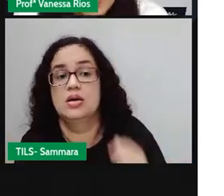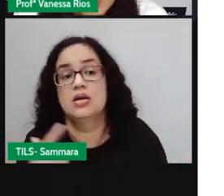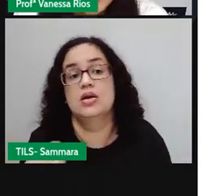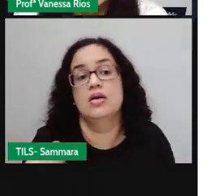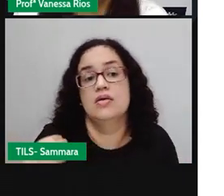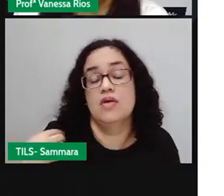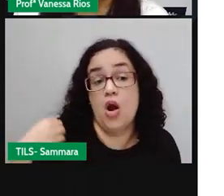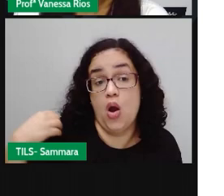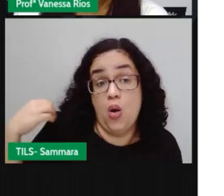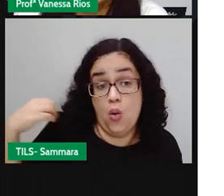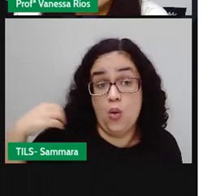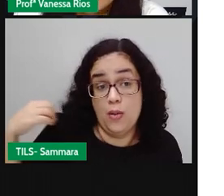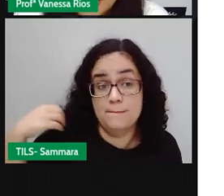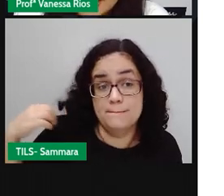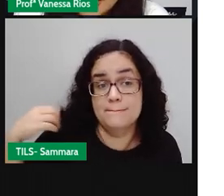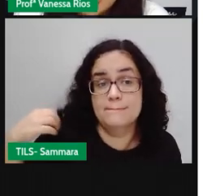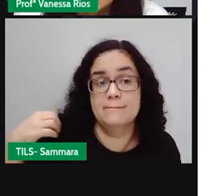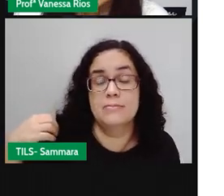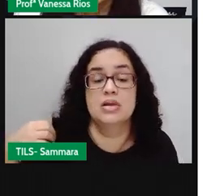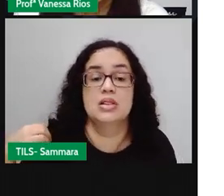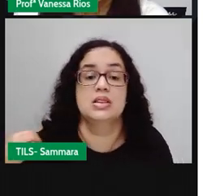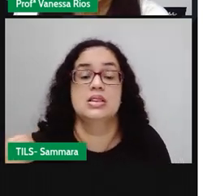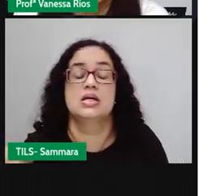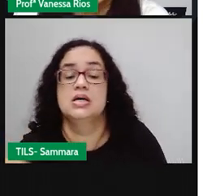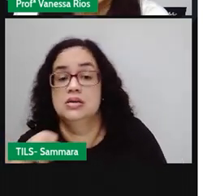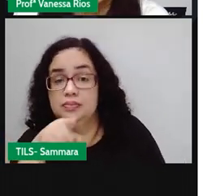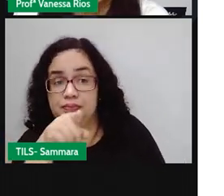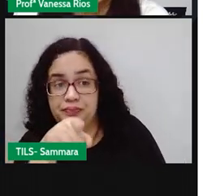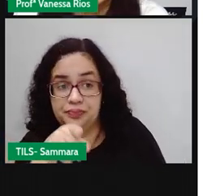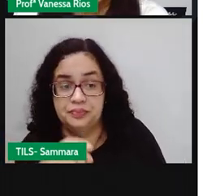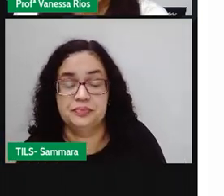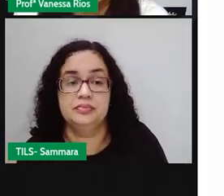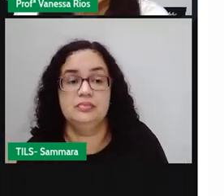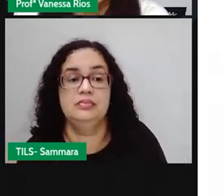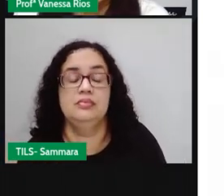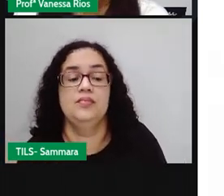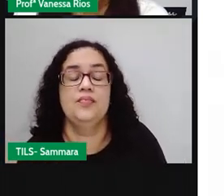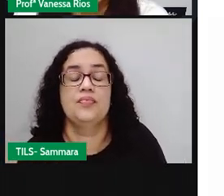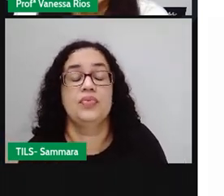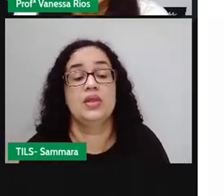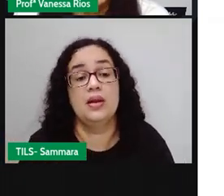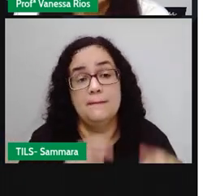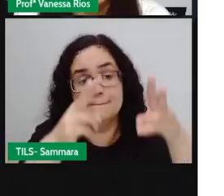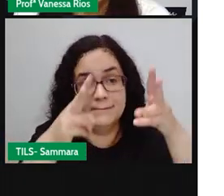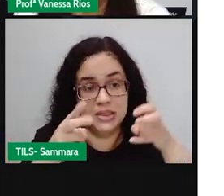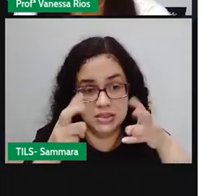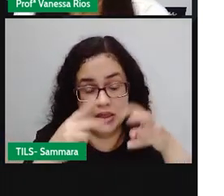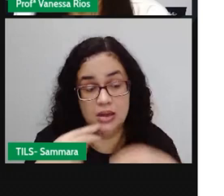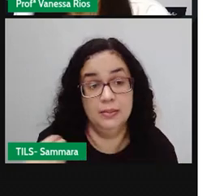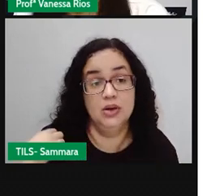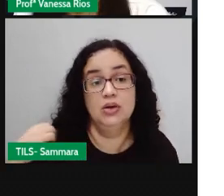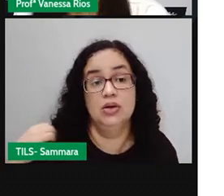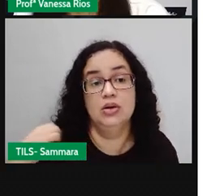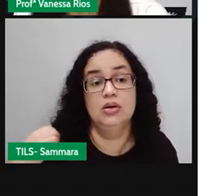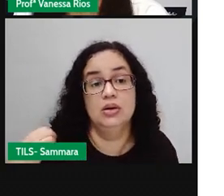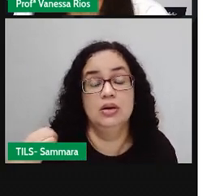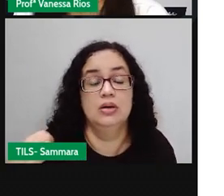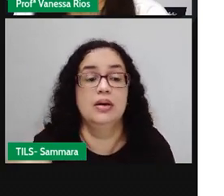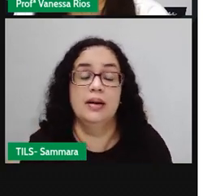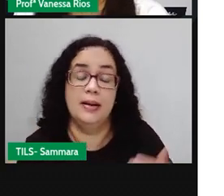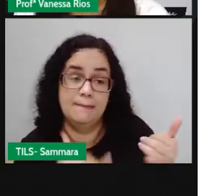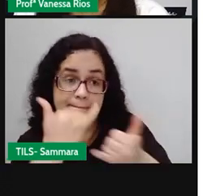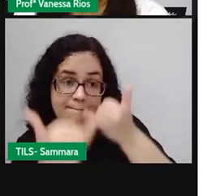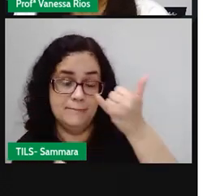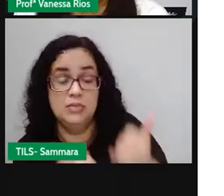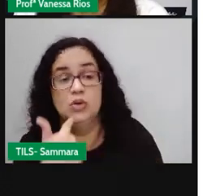com uma roupinha feita de tecido. É, e aí você percebe que o tecido ele aparece presente nos brinquedos